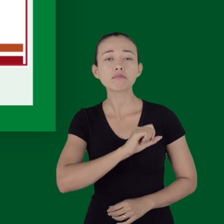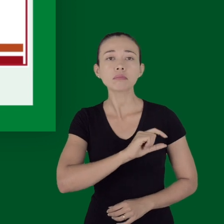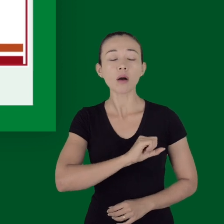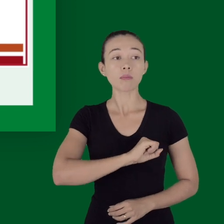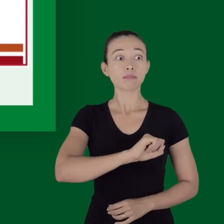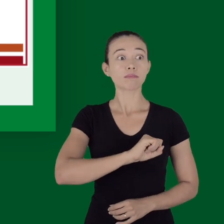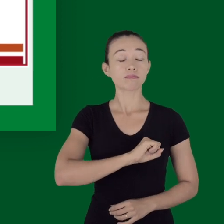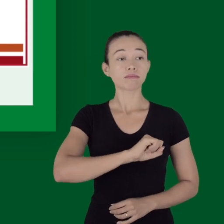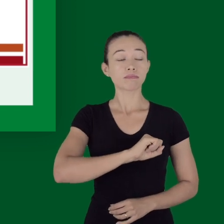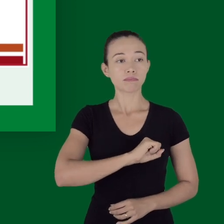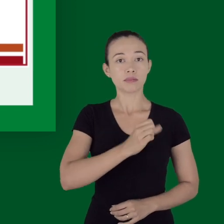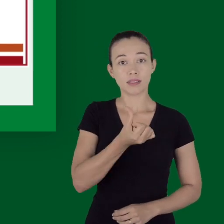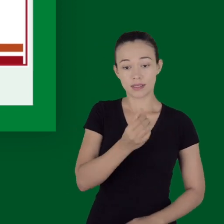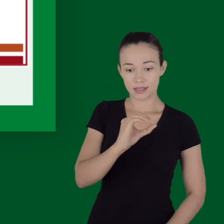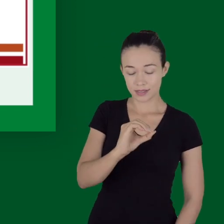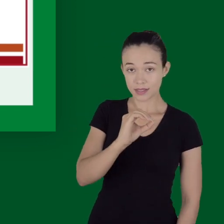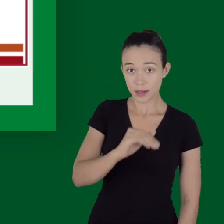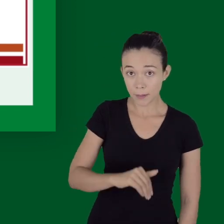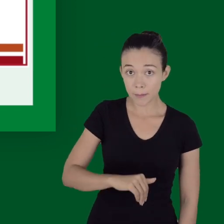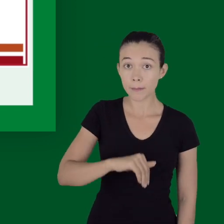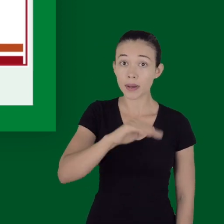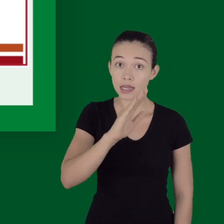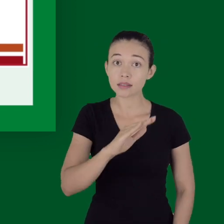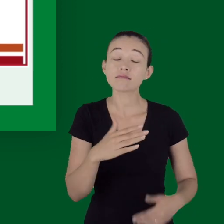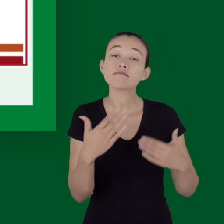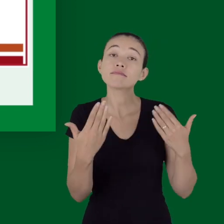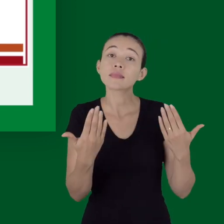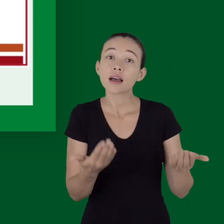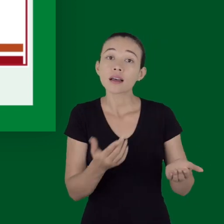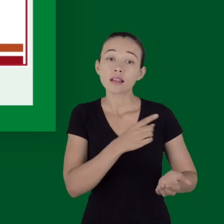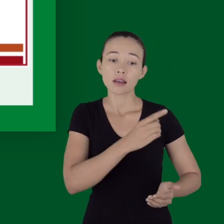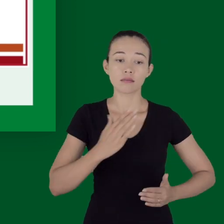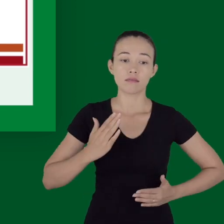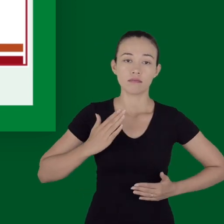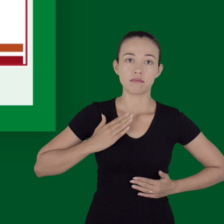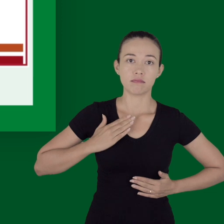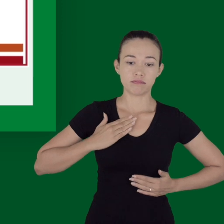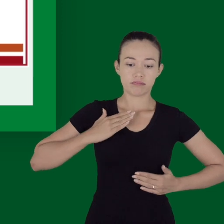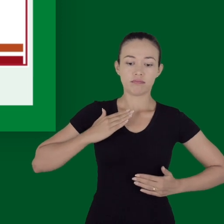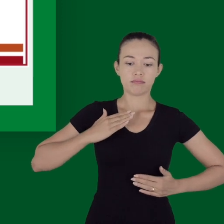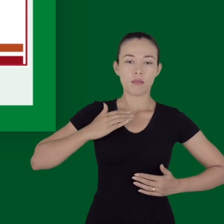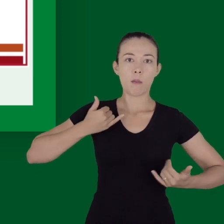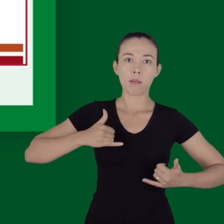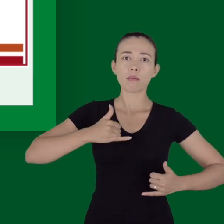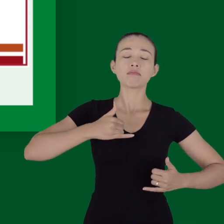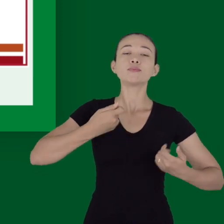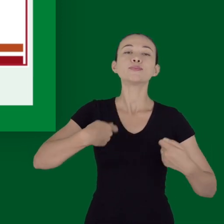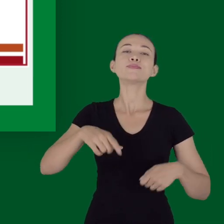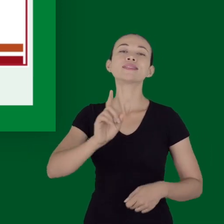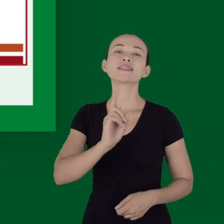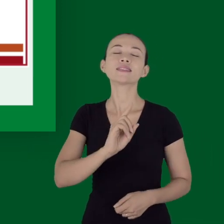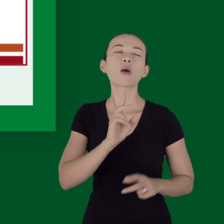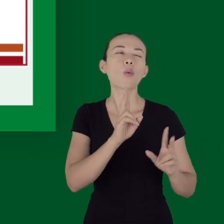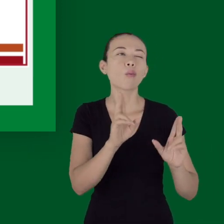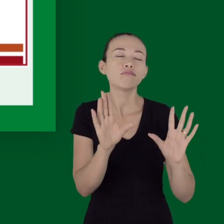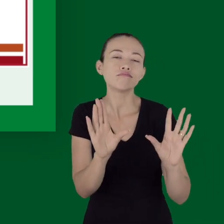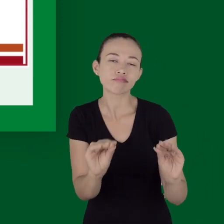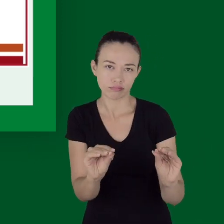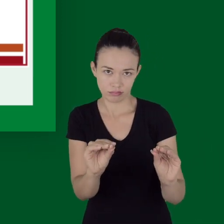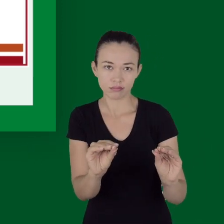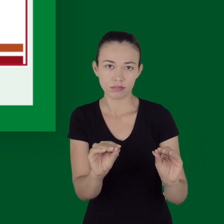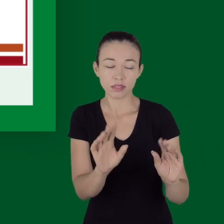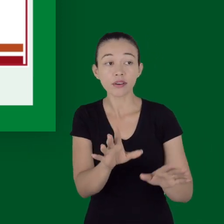fizer uma frequência acima de 60, aí o paciente, o marca-passo como se desligasse. Então fica sob